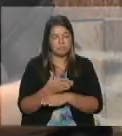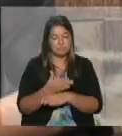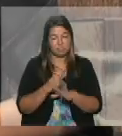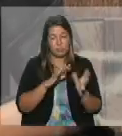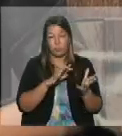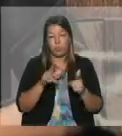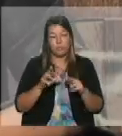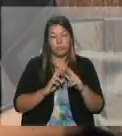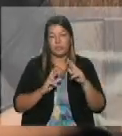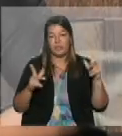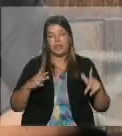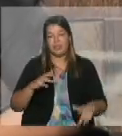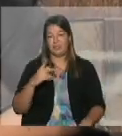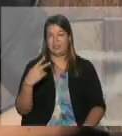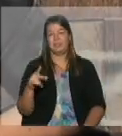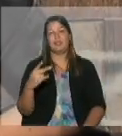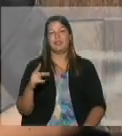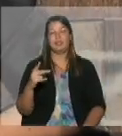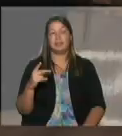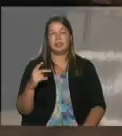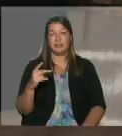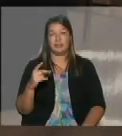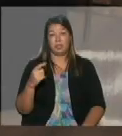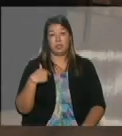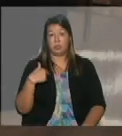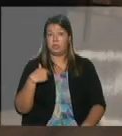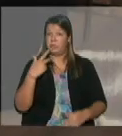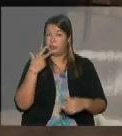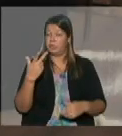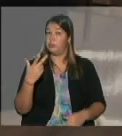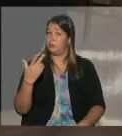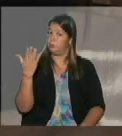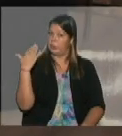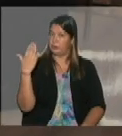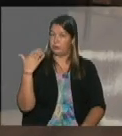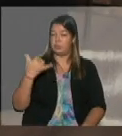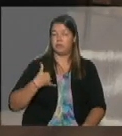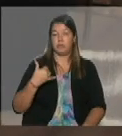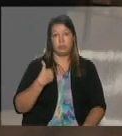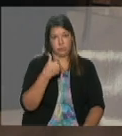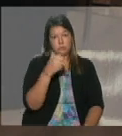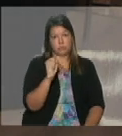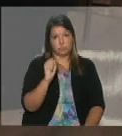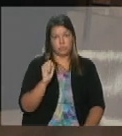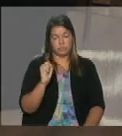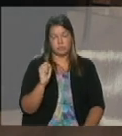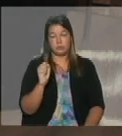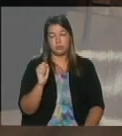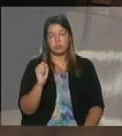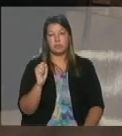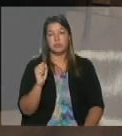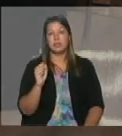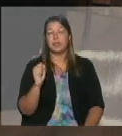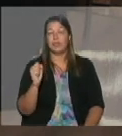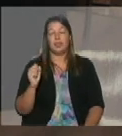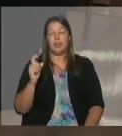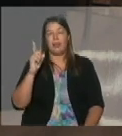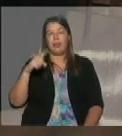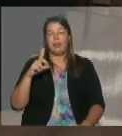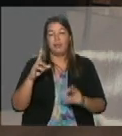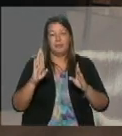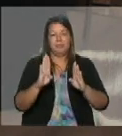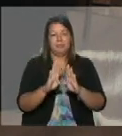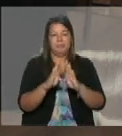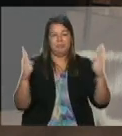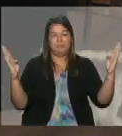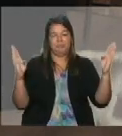totalmente diferente do seu? Televisão colorida que aqui não tinha. Estou falando isso com a cabeça de um rapaz de 18 anos. Portas que se abriam e